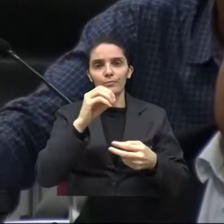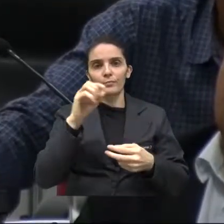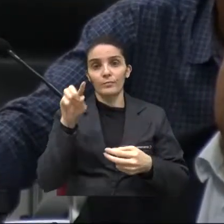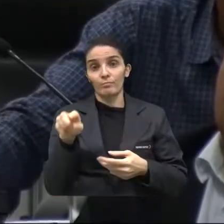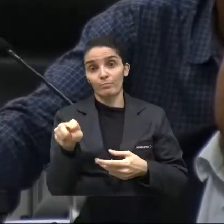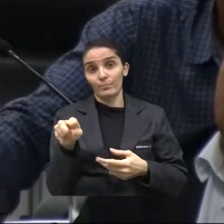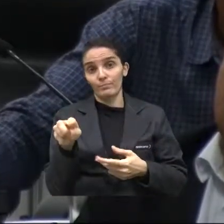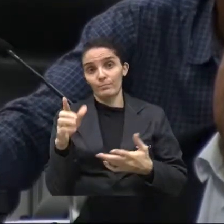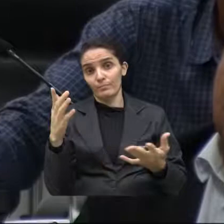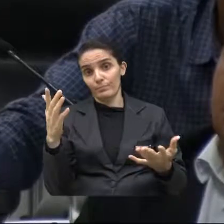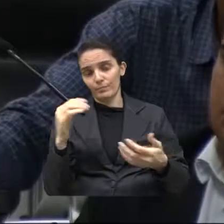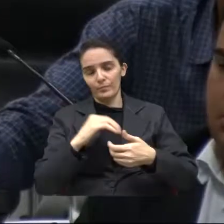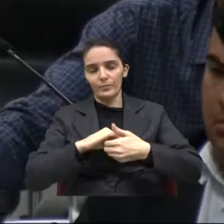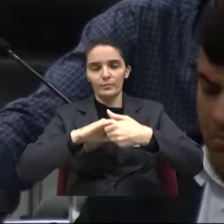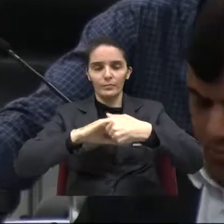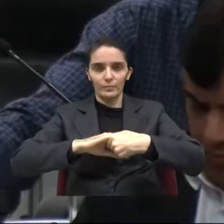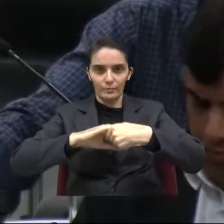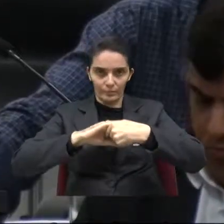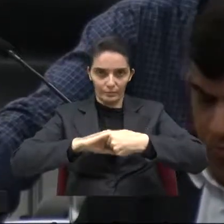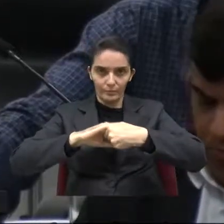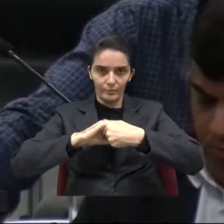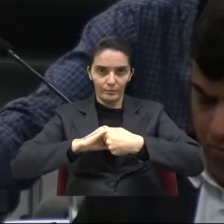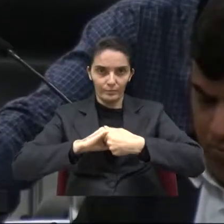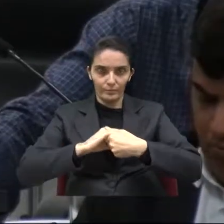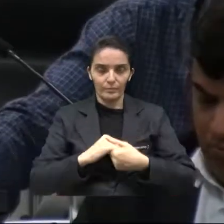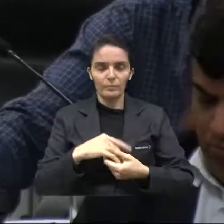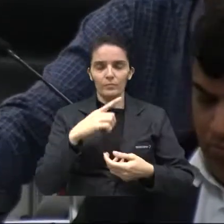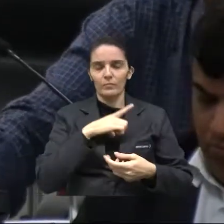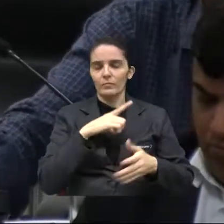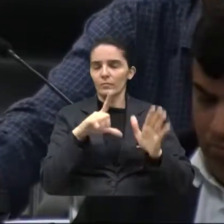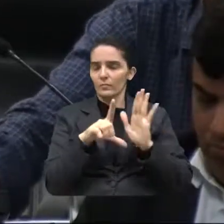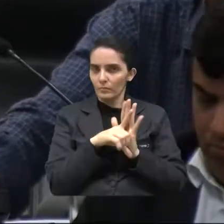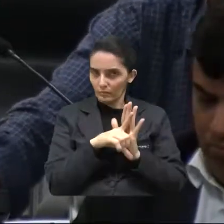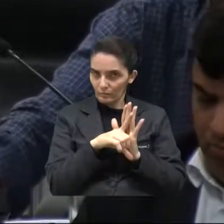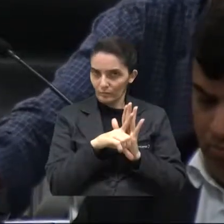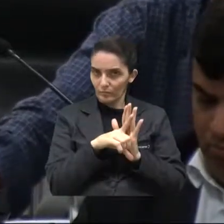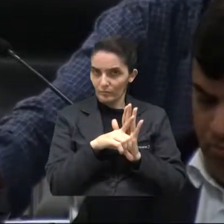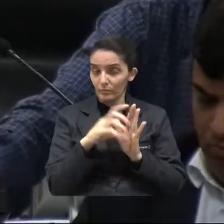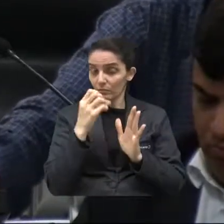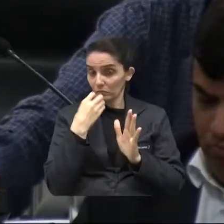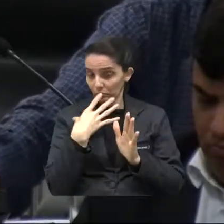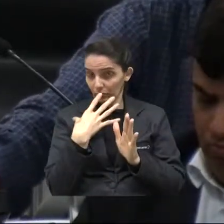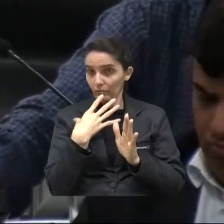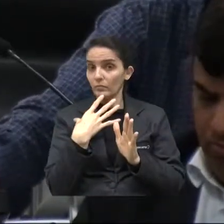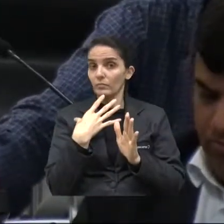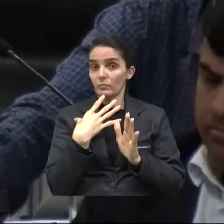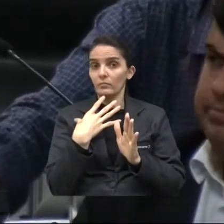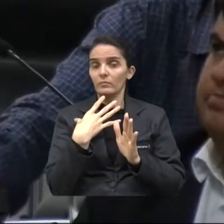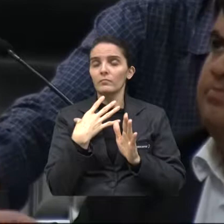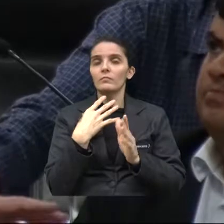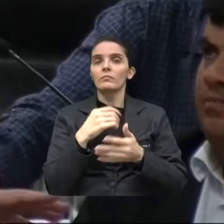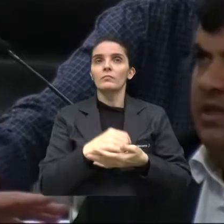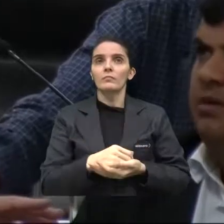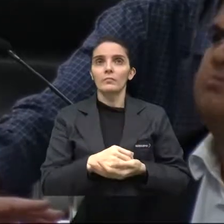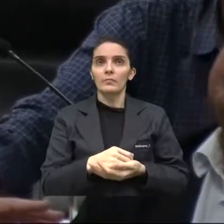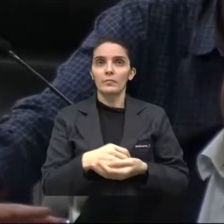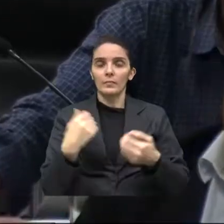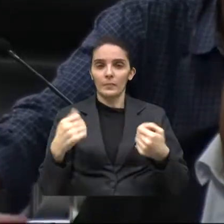Então, parabéns, eu acho que nós temos esses tipos de lei, são boas sim, logicamente que às vezes precisa